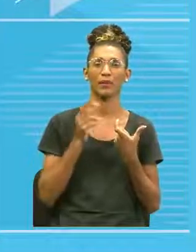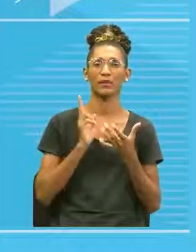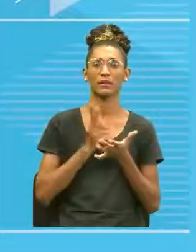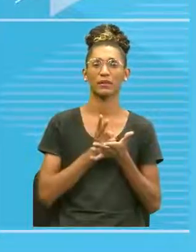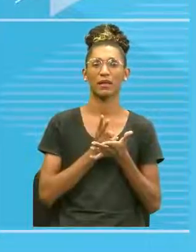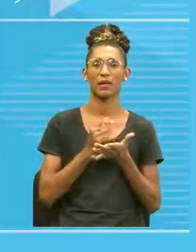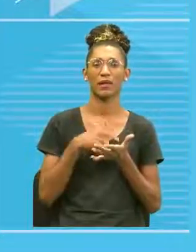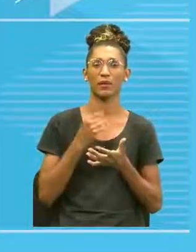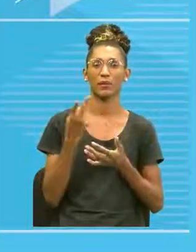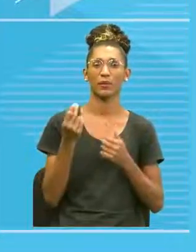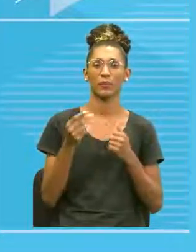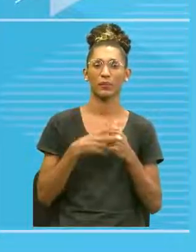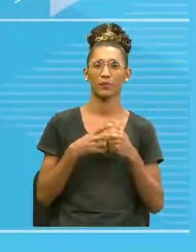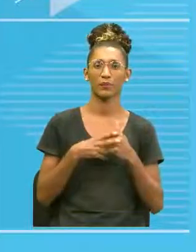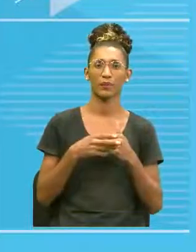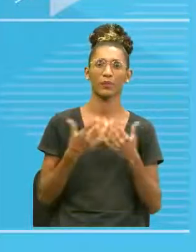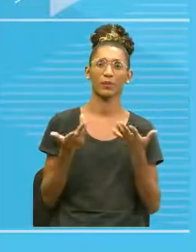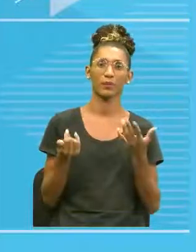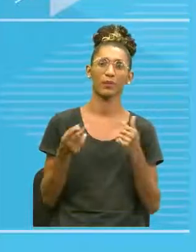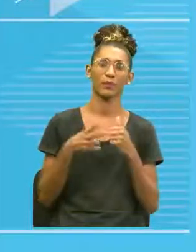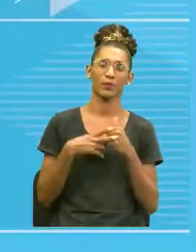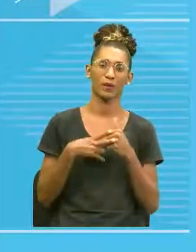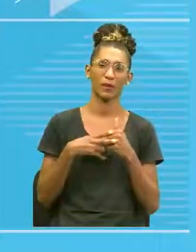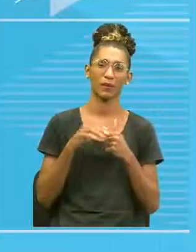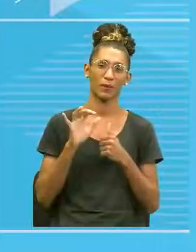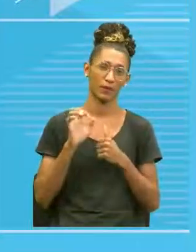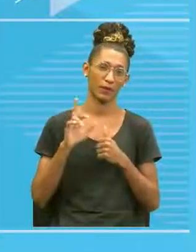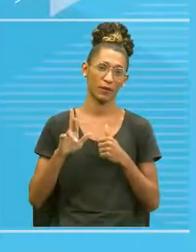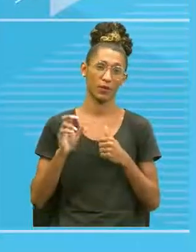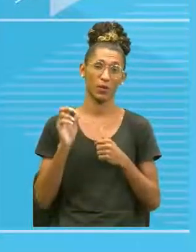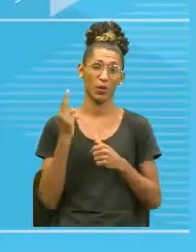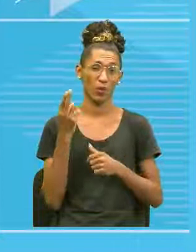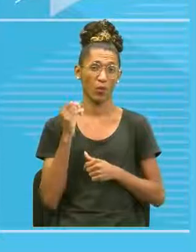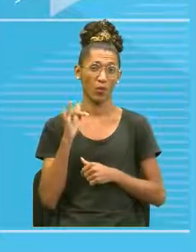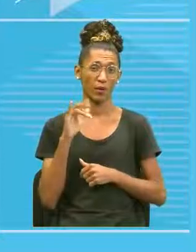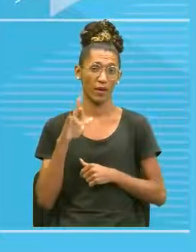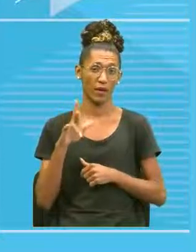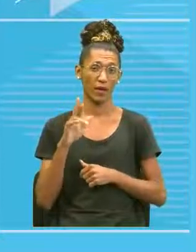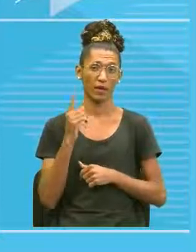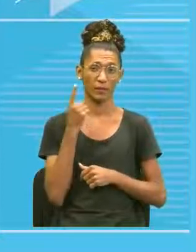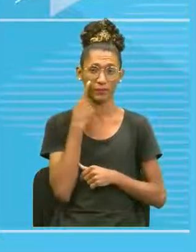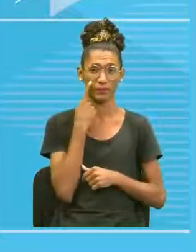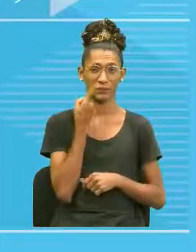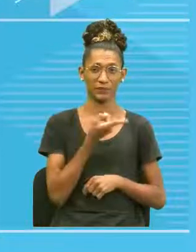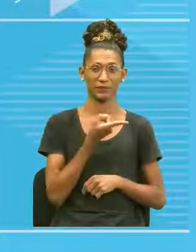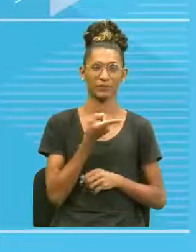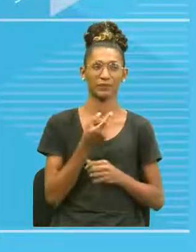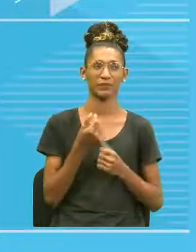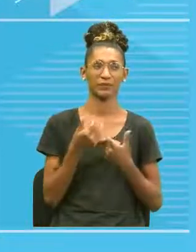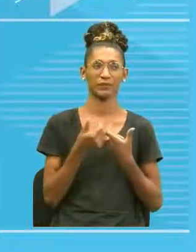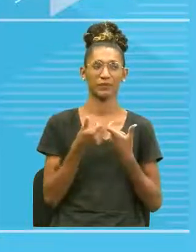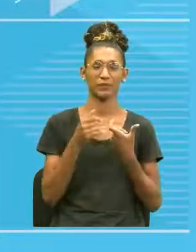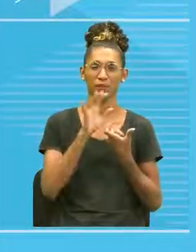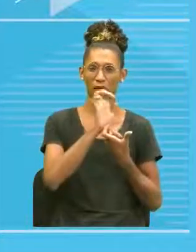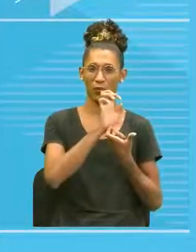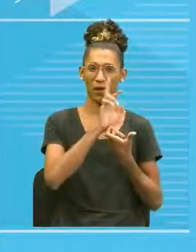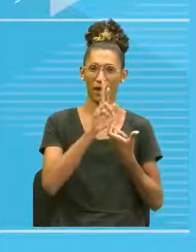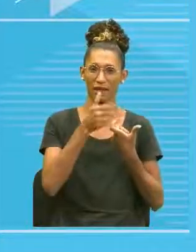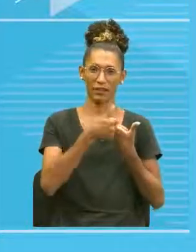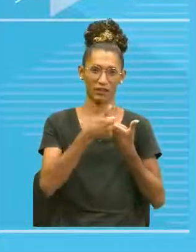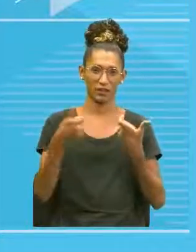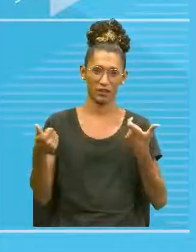tão verbo terminado em R em R como é o caso do verbo comer a gente tira o